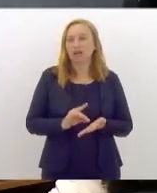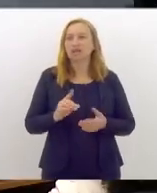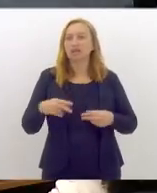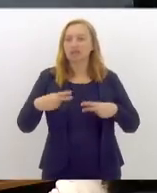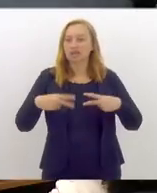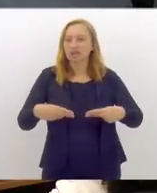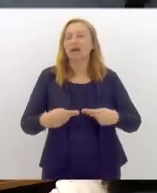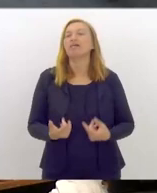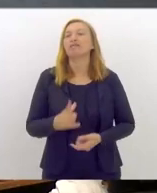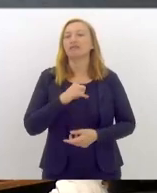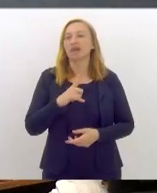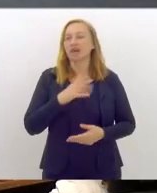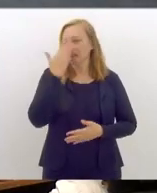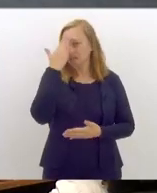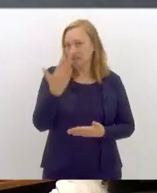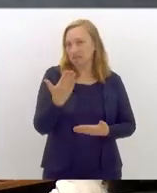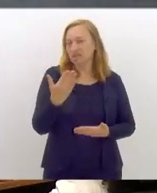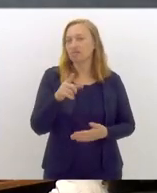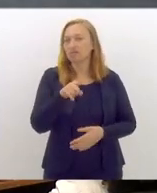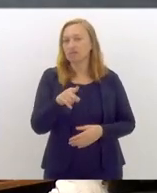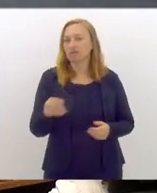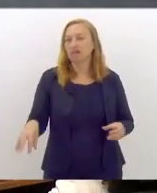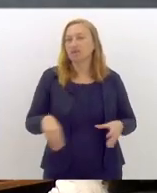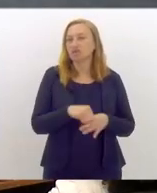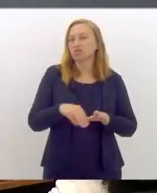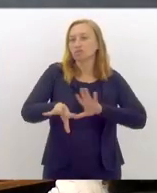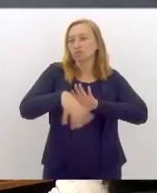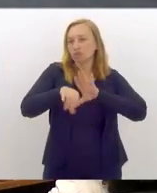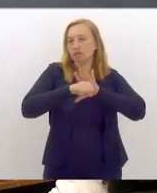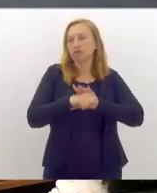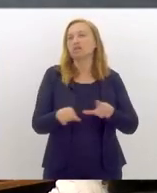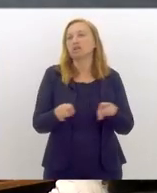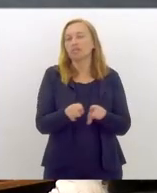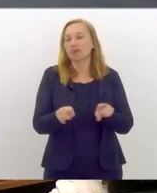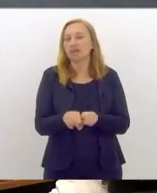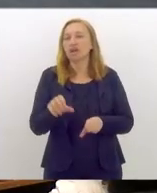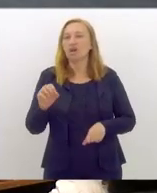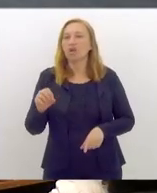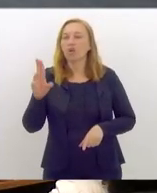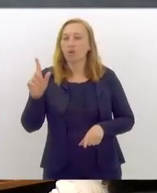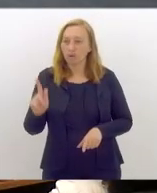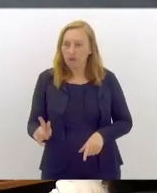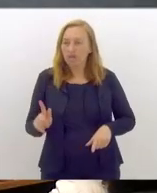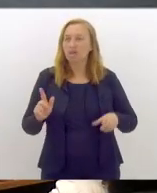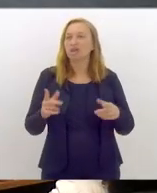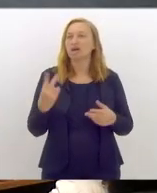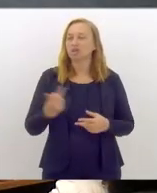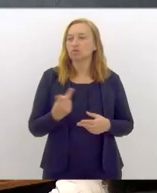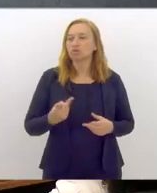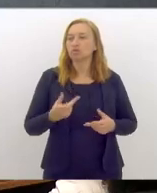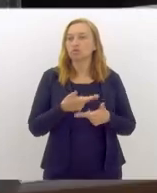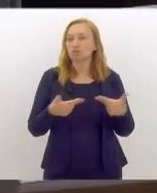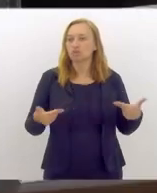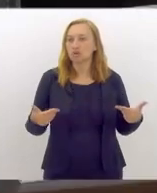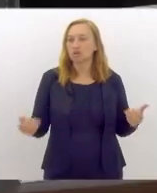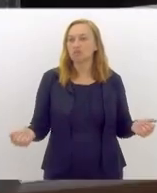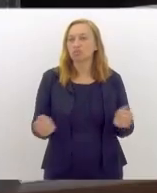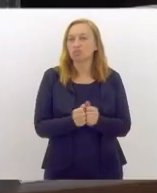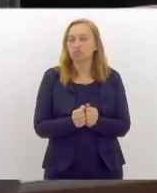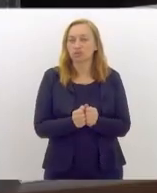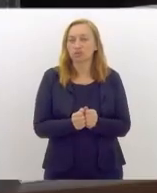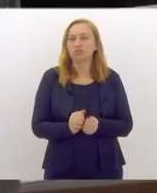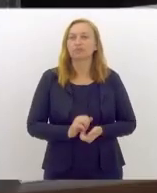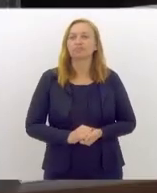a você a estar não só na fragalde visual mas também na ONG Porque no final duas coisas são são iguais